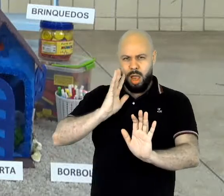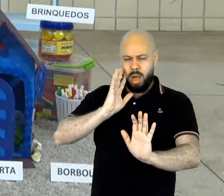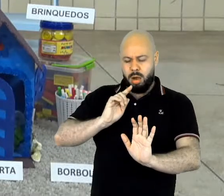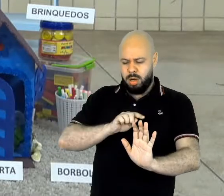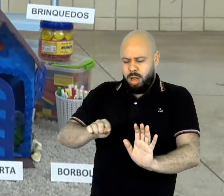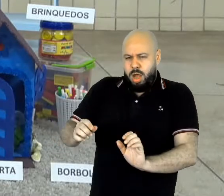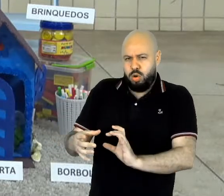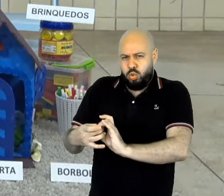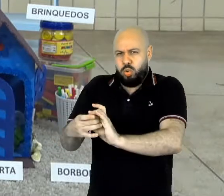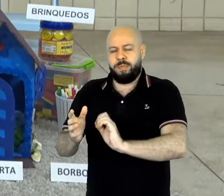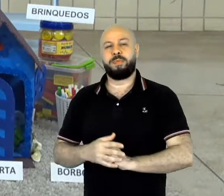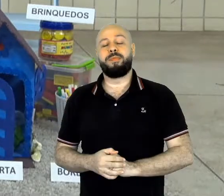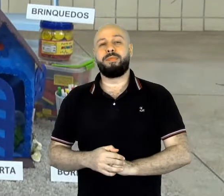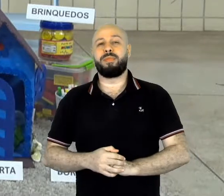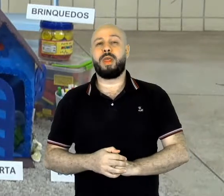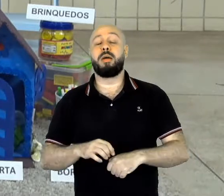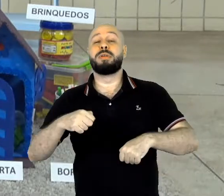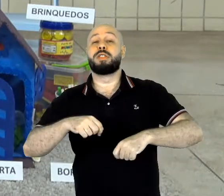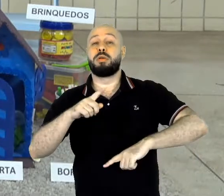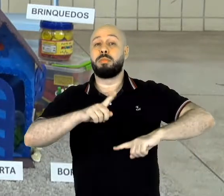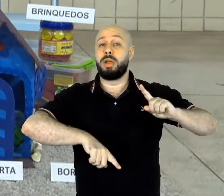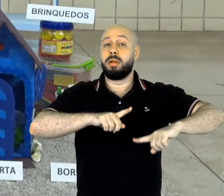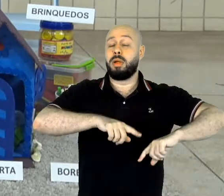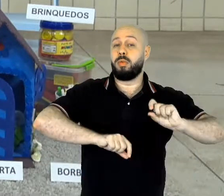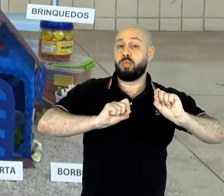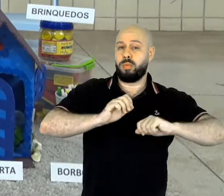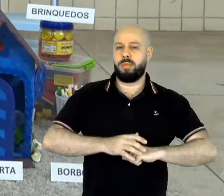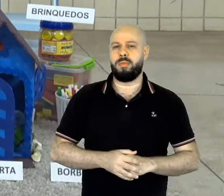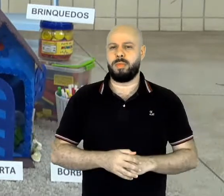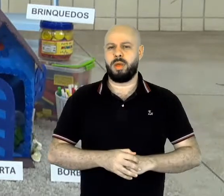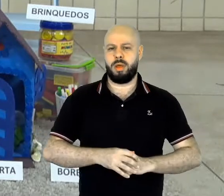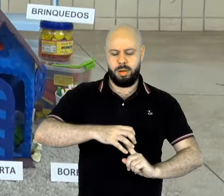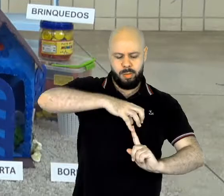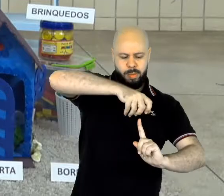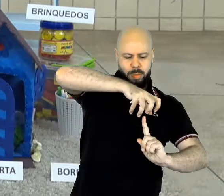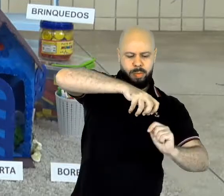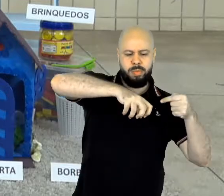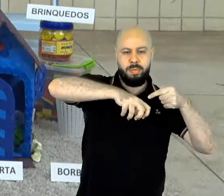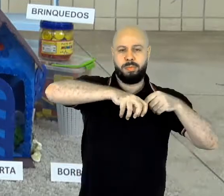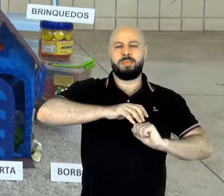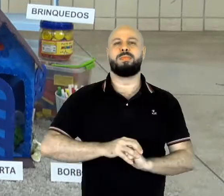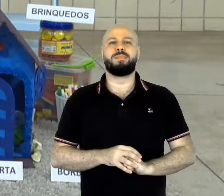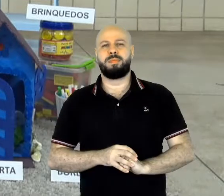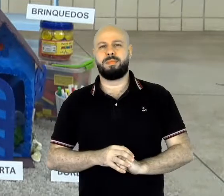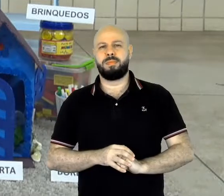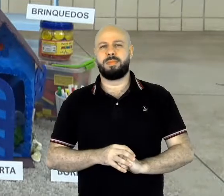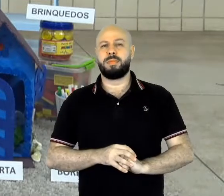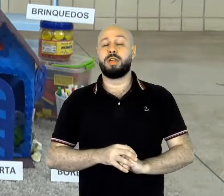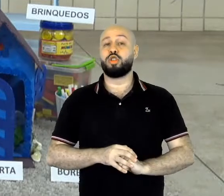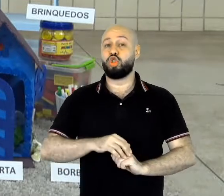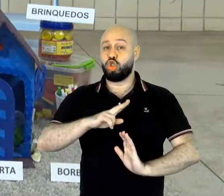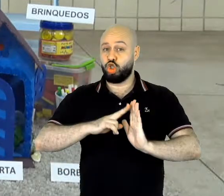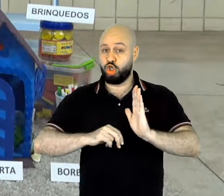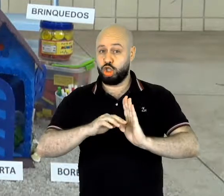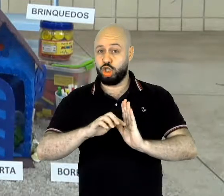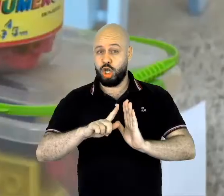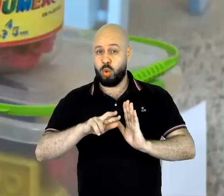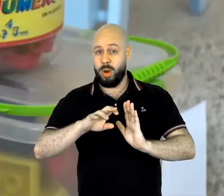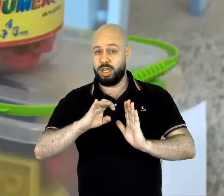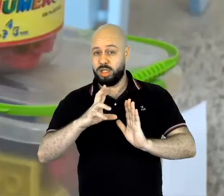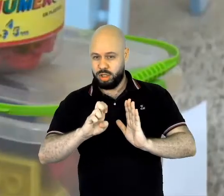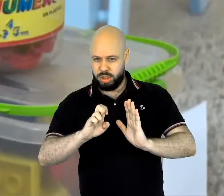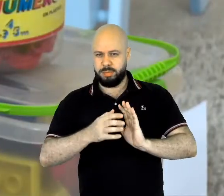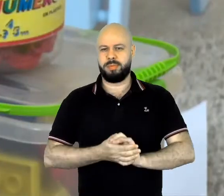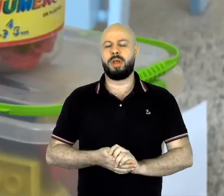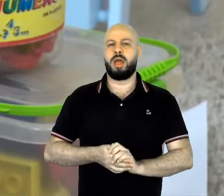vai precisar de alguns recursos, então você vai precisar, por exemplo, de tampinhas de garrafa, você vai precisar de tinta guache, você vai precisar